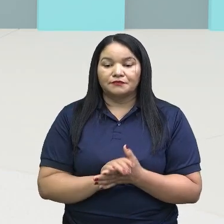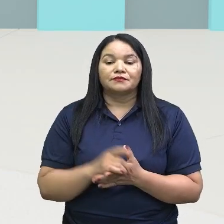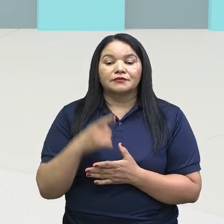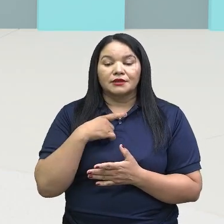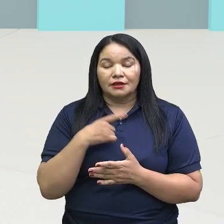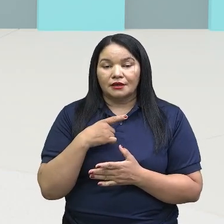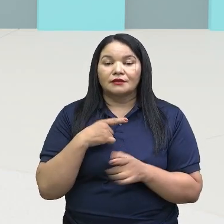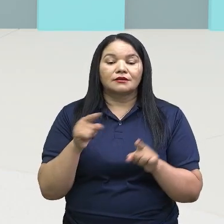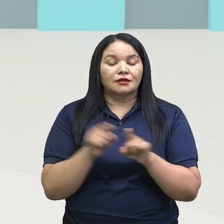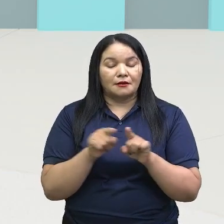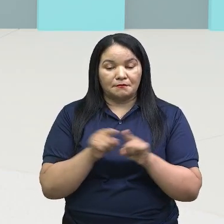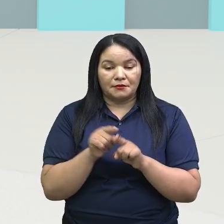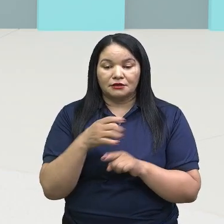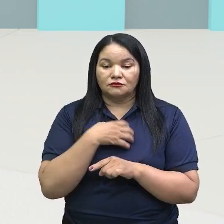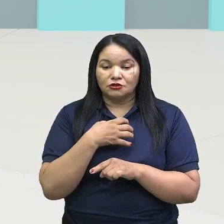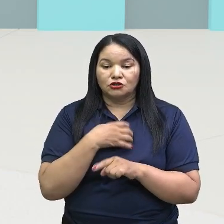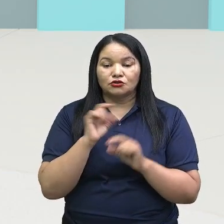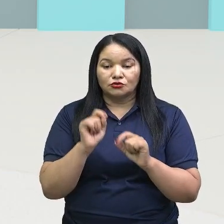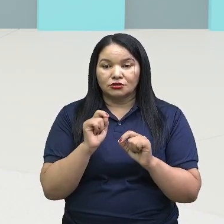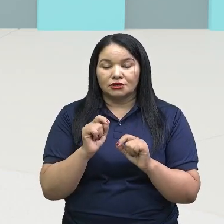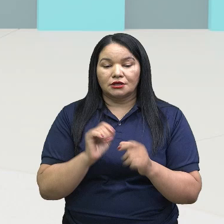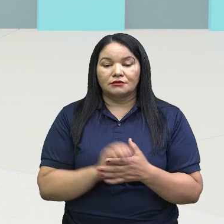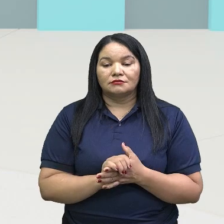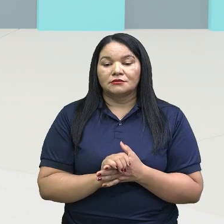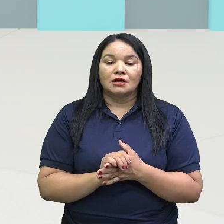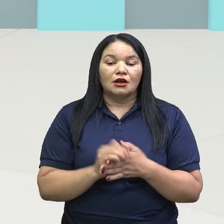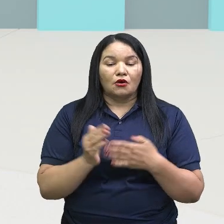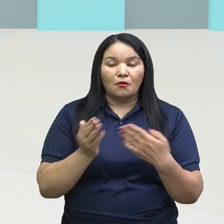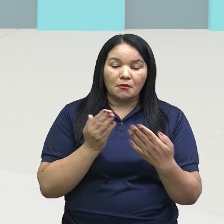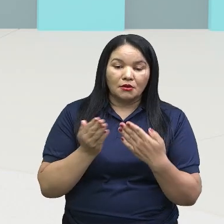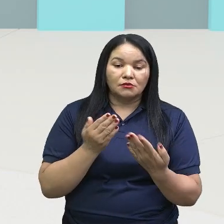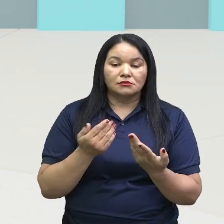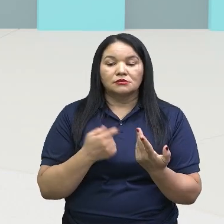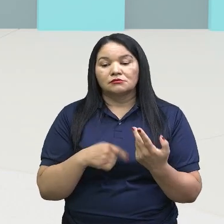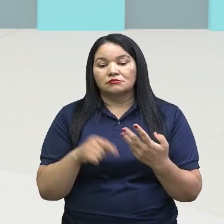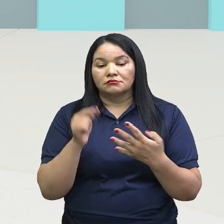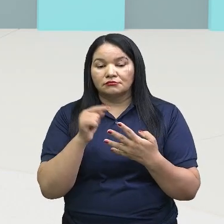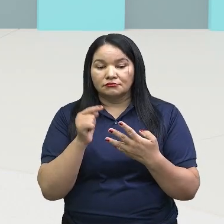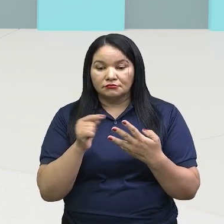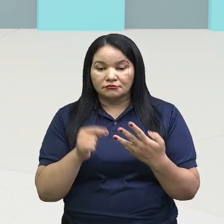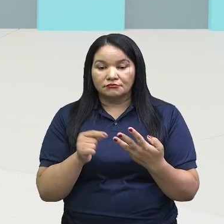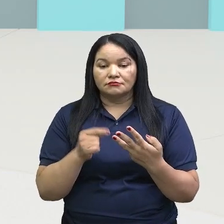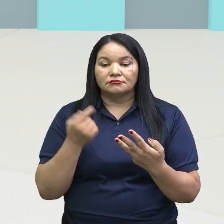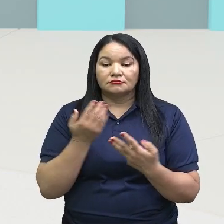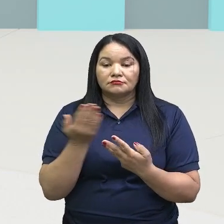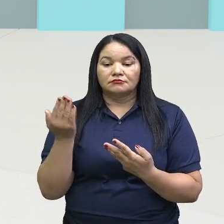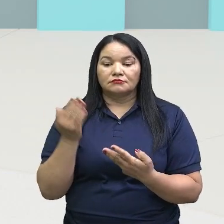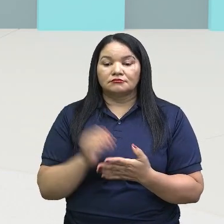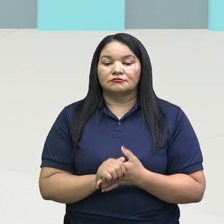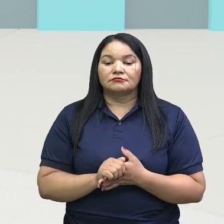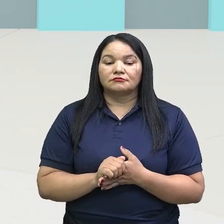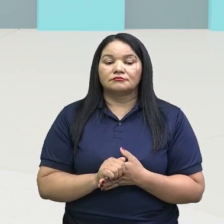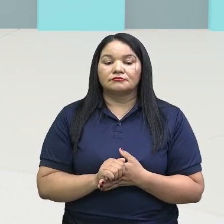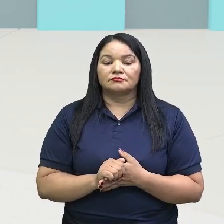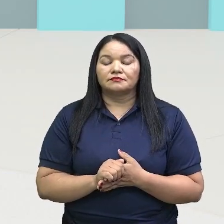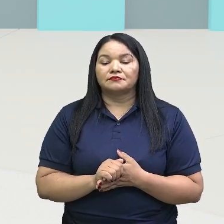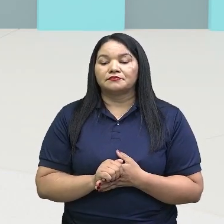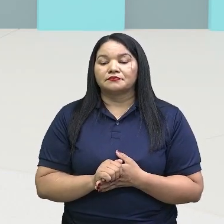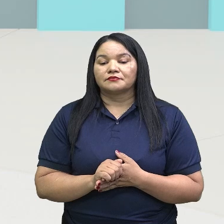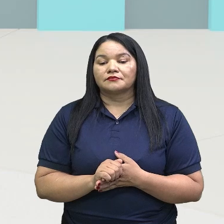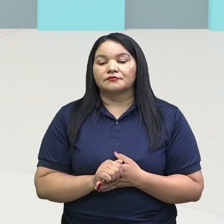esse sentido, né? De caso, conquanto, desde que, salvo se, a menos que e sem